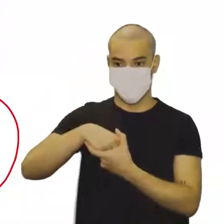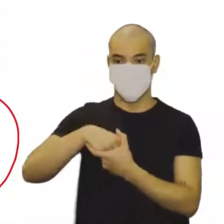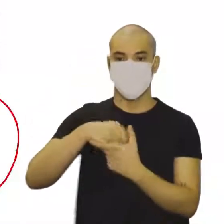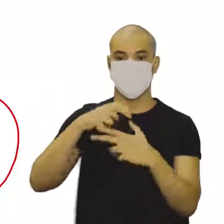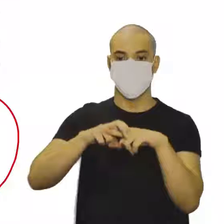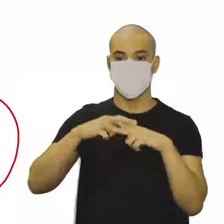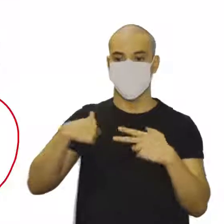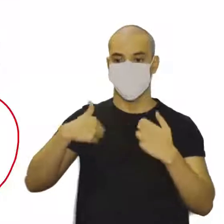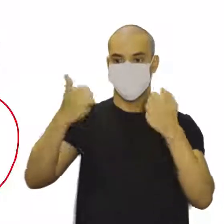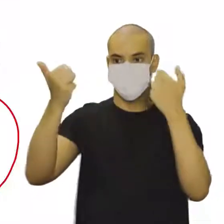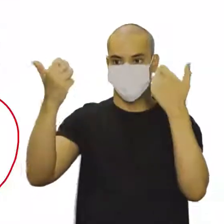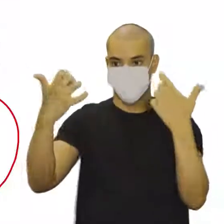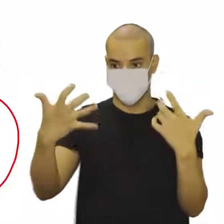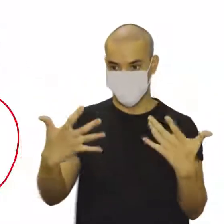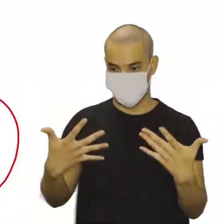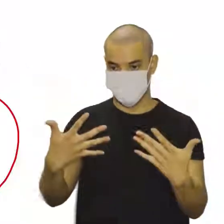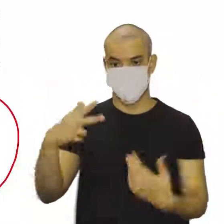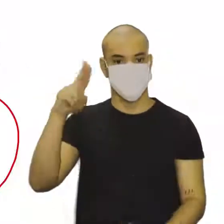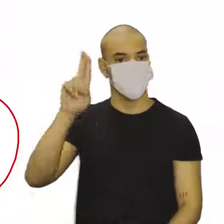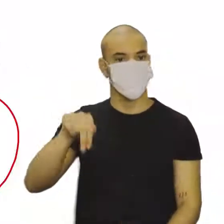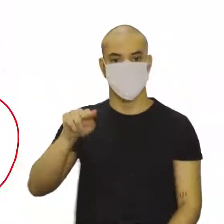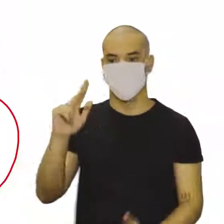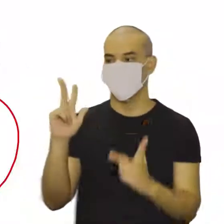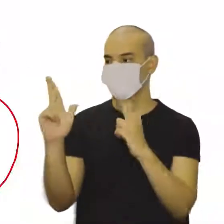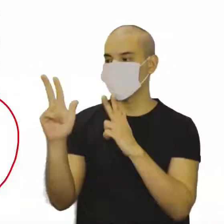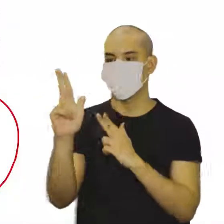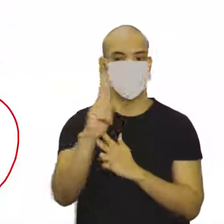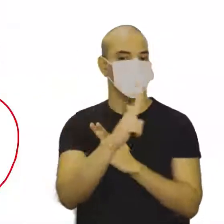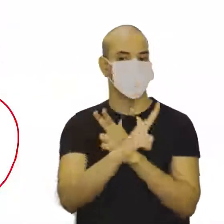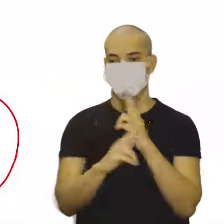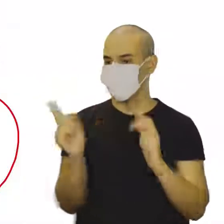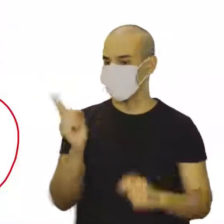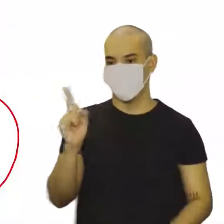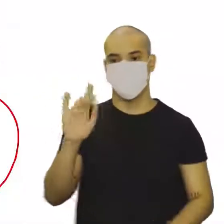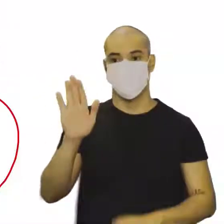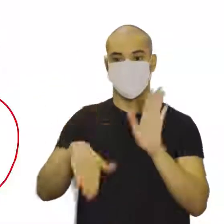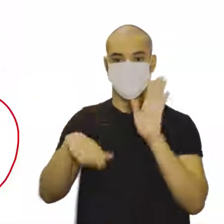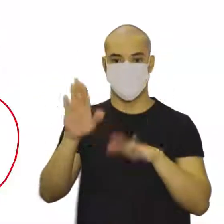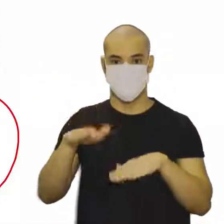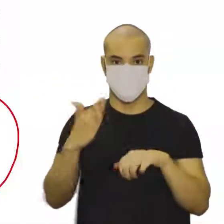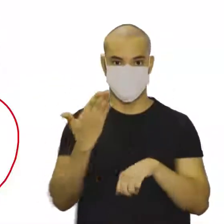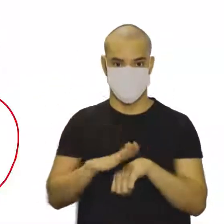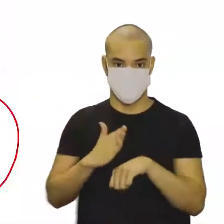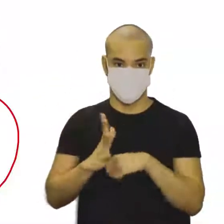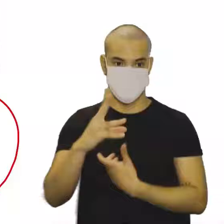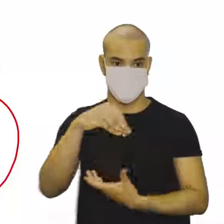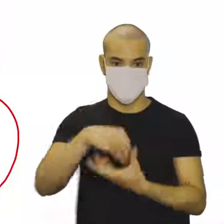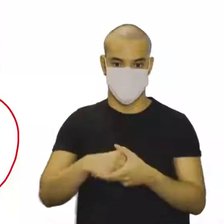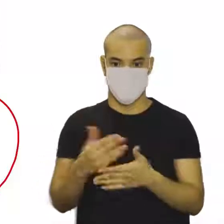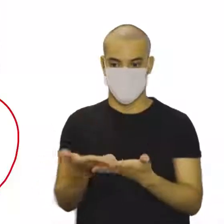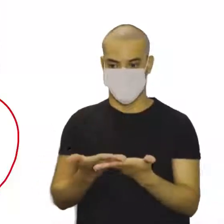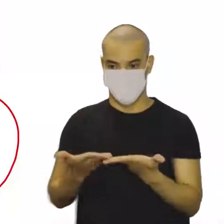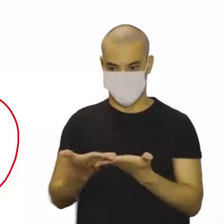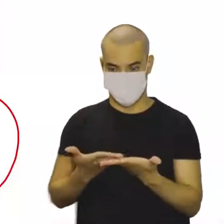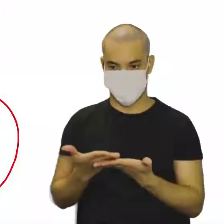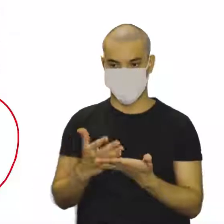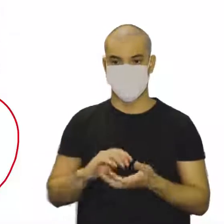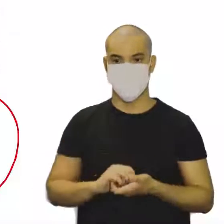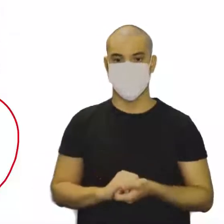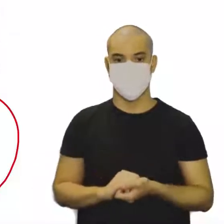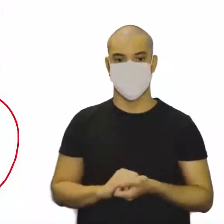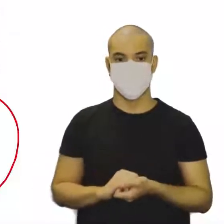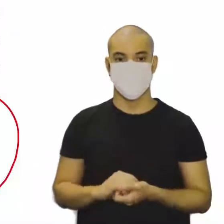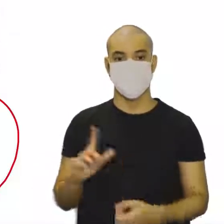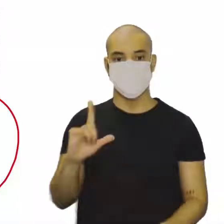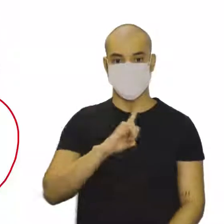aqui falar que nunca é igual ao outro, depende da aplicação, ok? Bom,